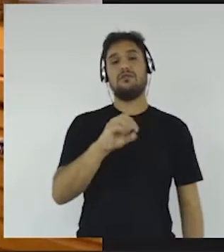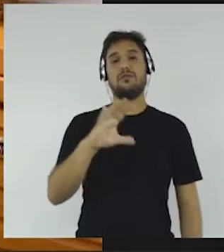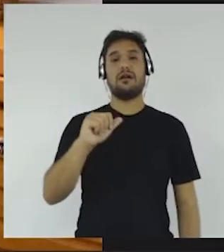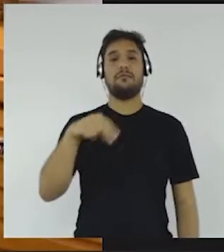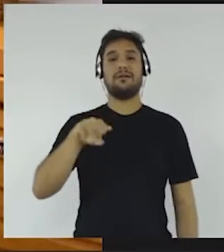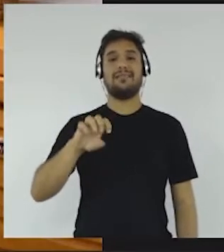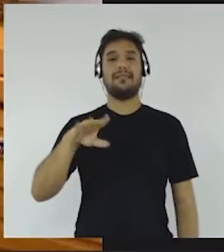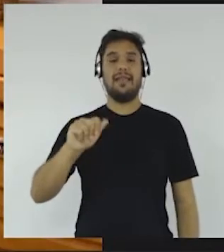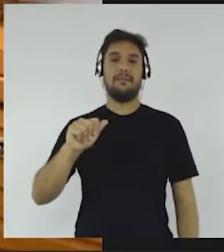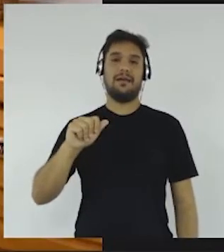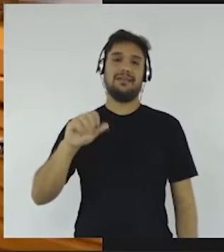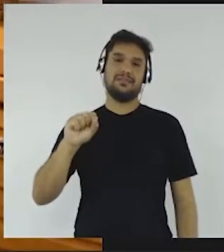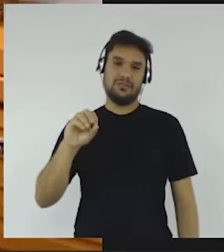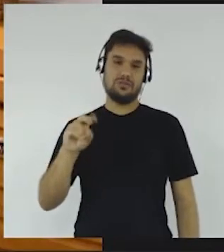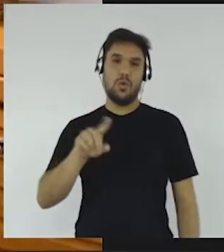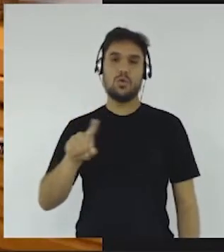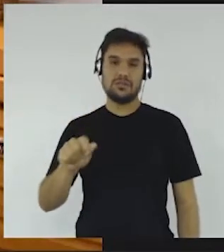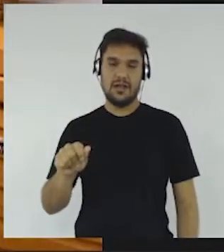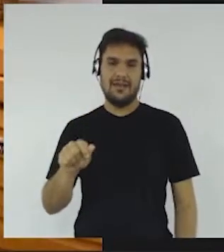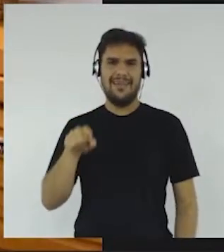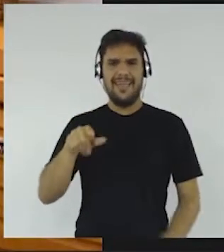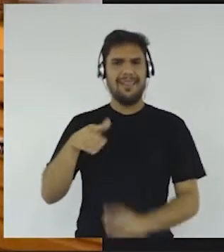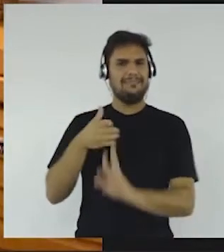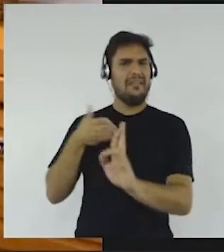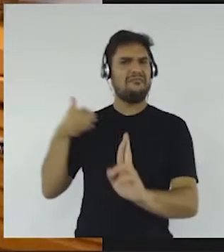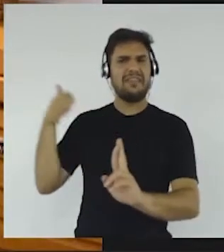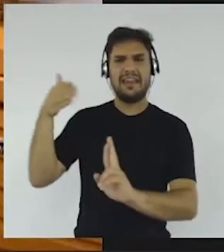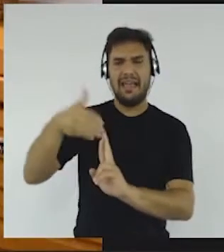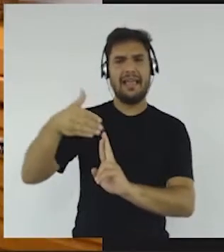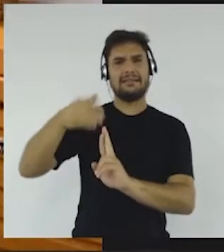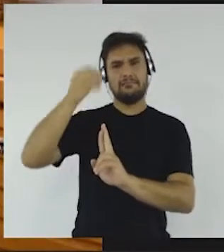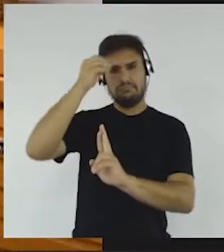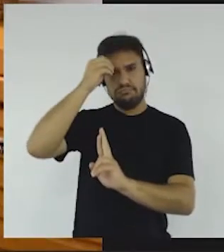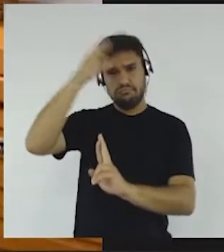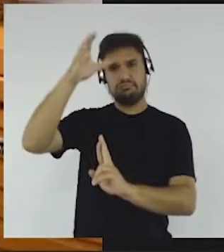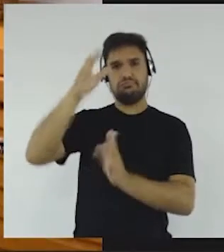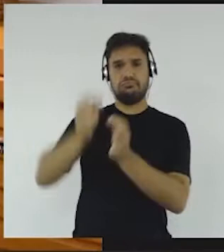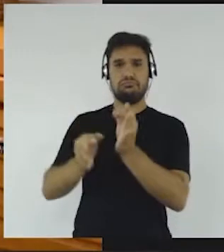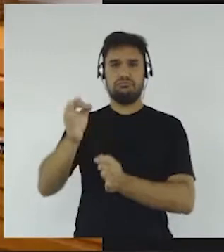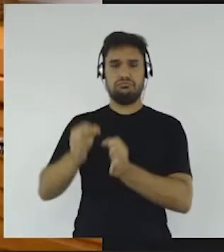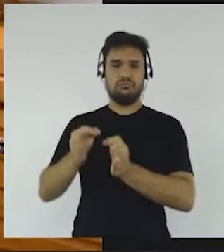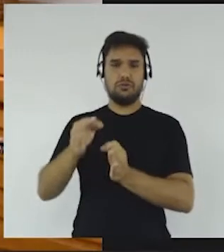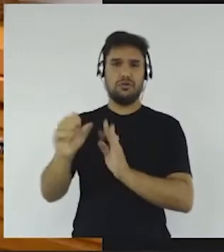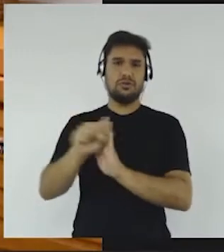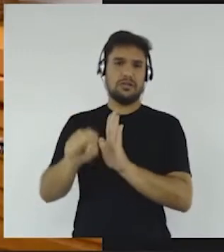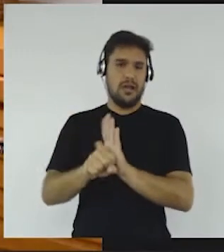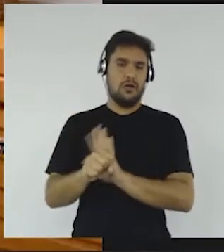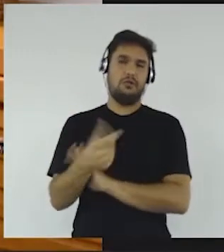Souza, talvez um dos maiores juristas brasileiros do século XX.